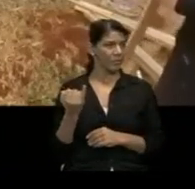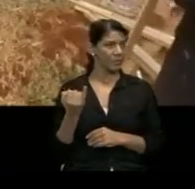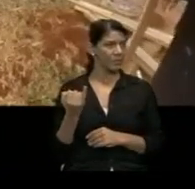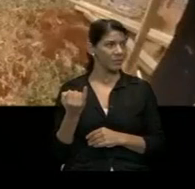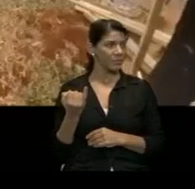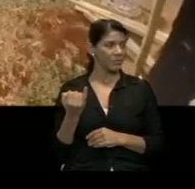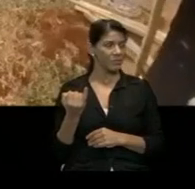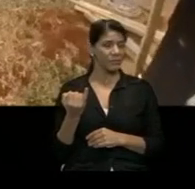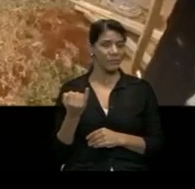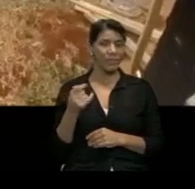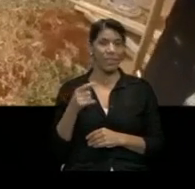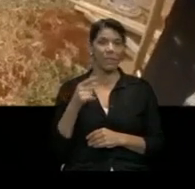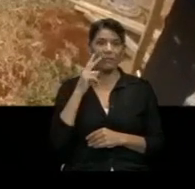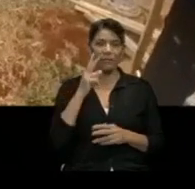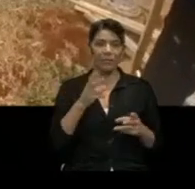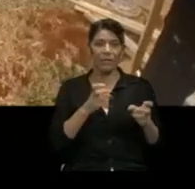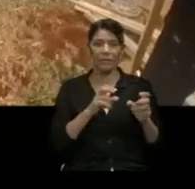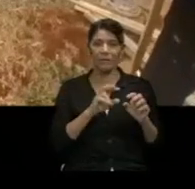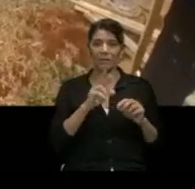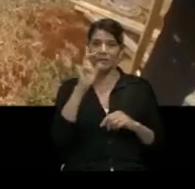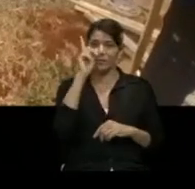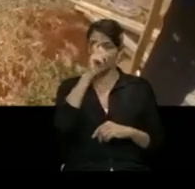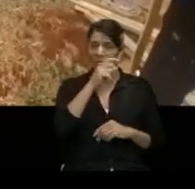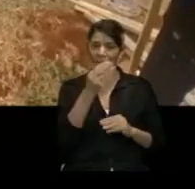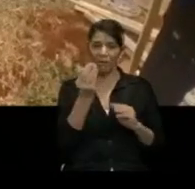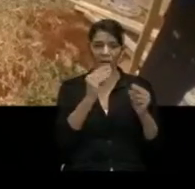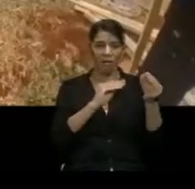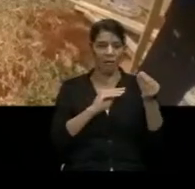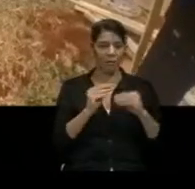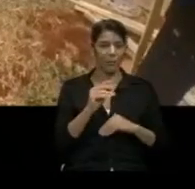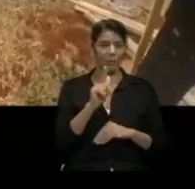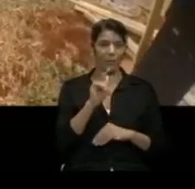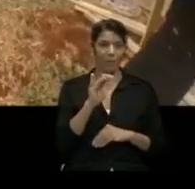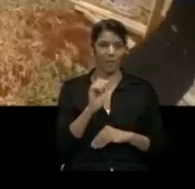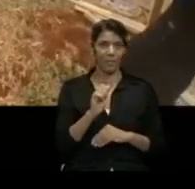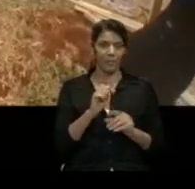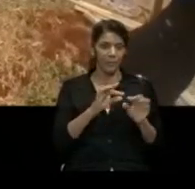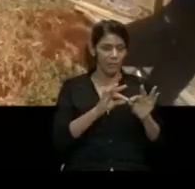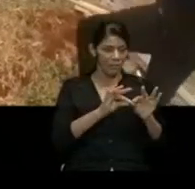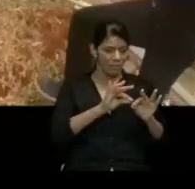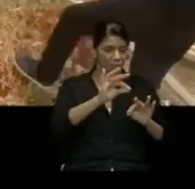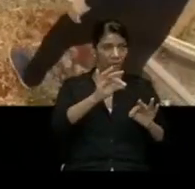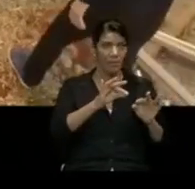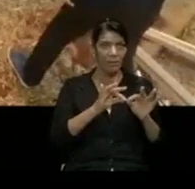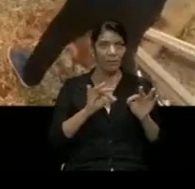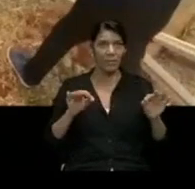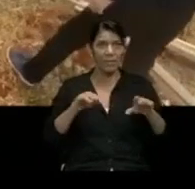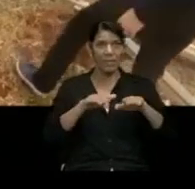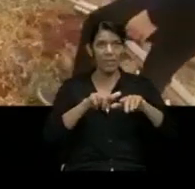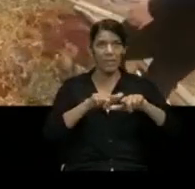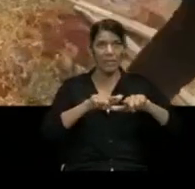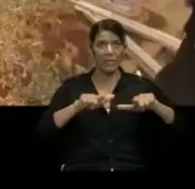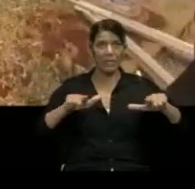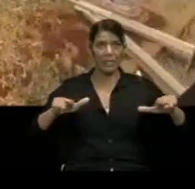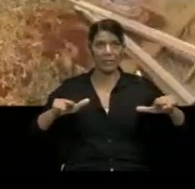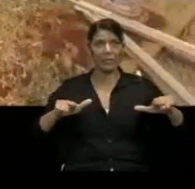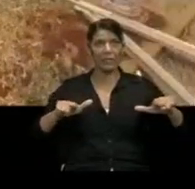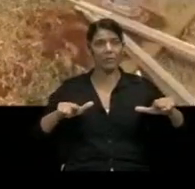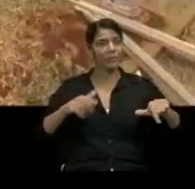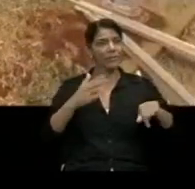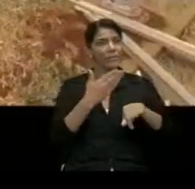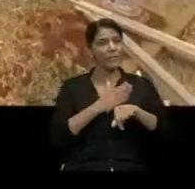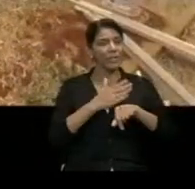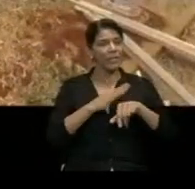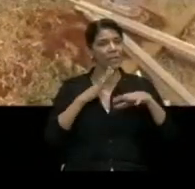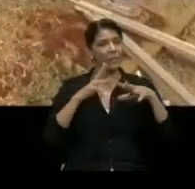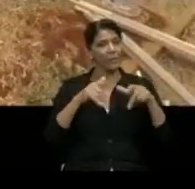que você veja é a dificuldade de elaborar um gabarito, de piquetear, de deixar no nível, é para pôr em prática toda essa